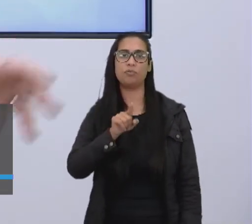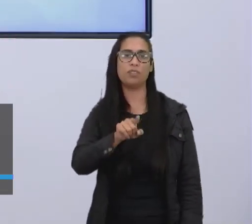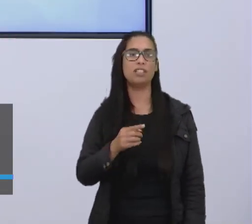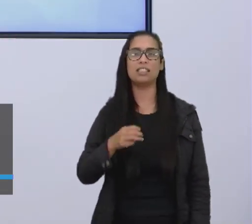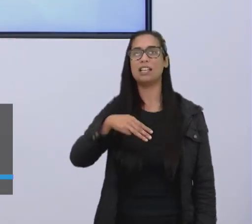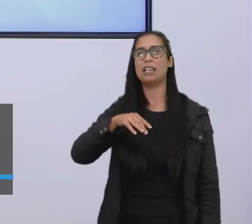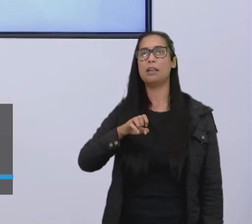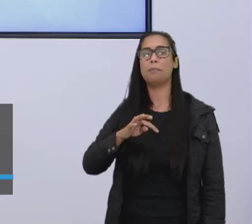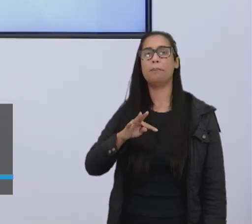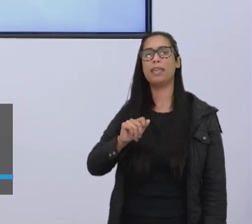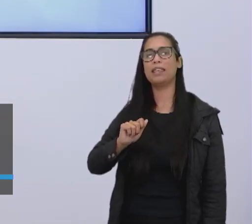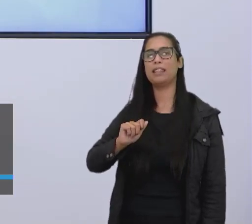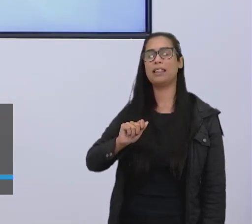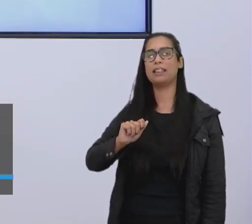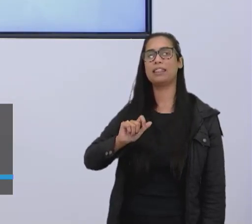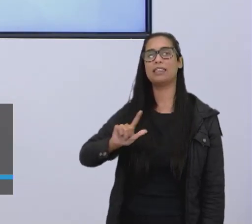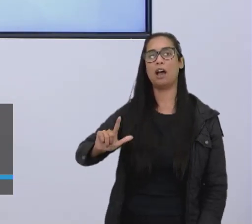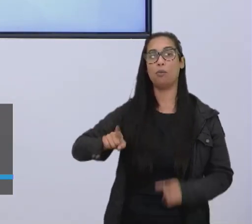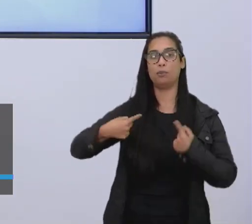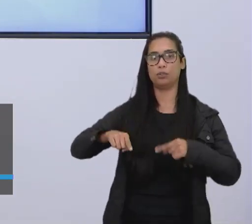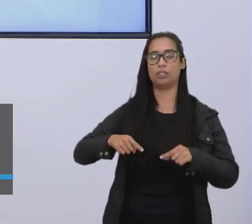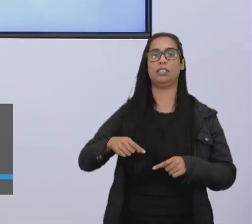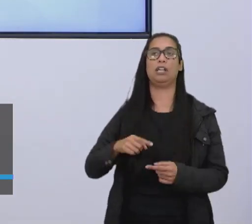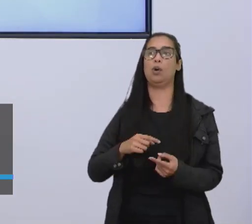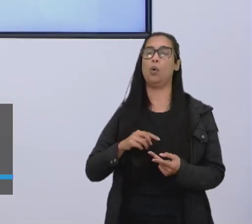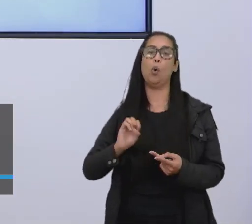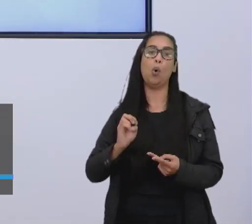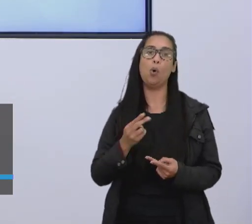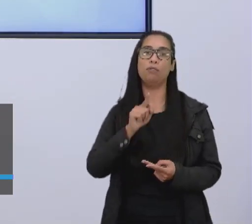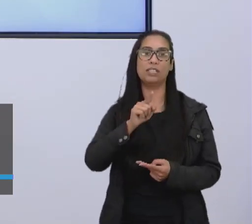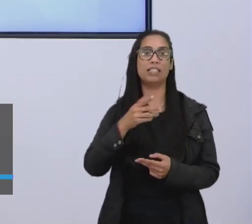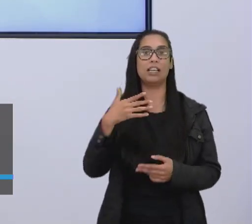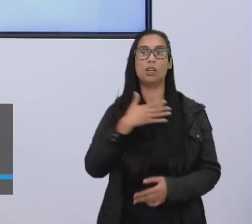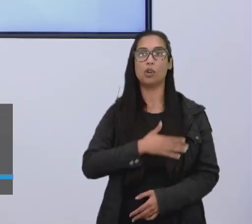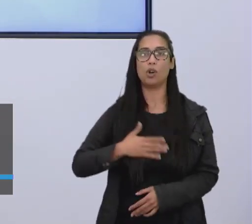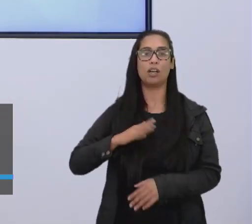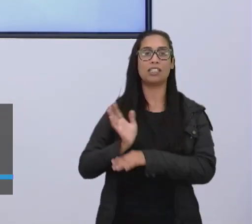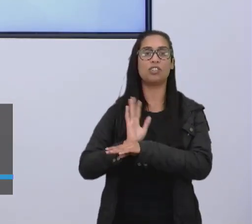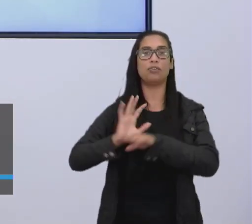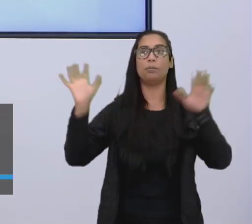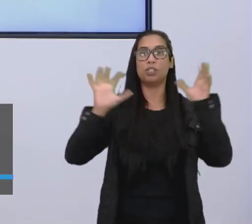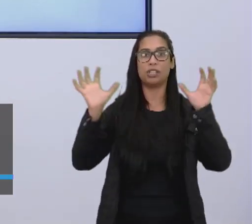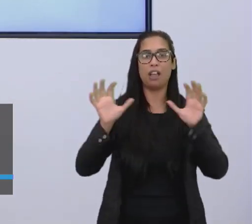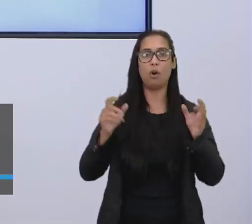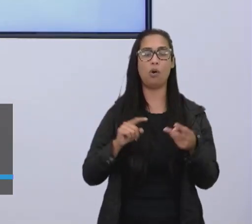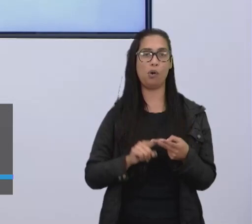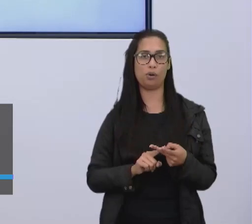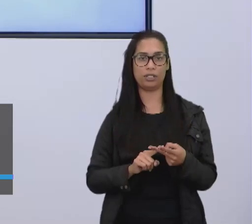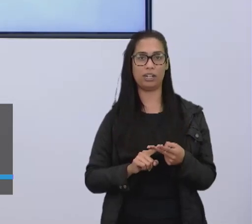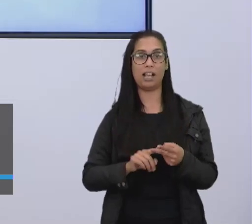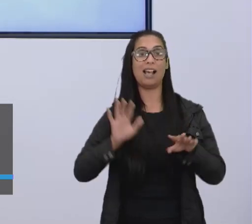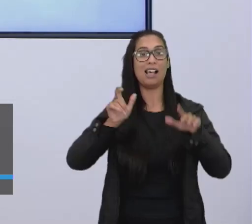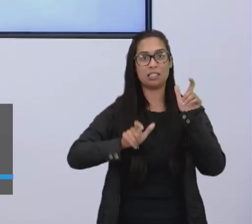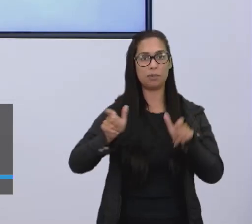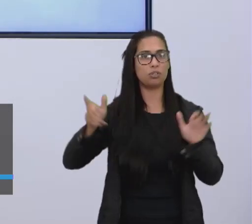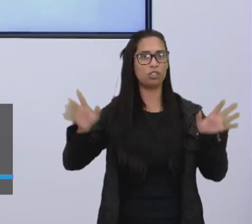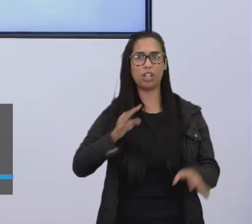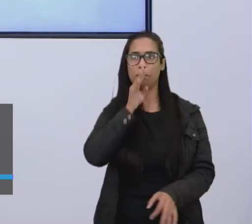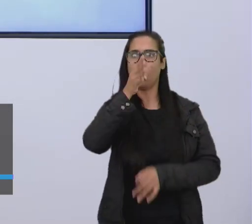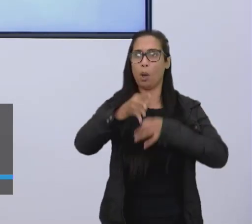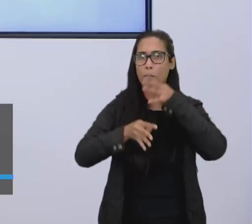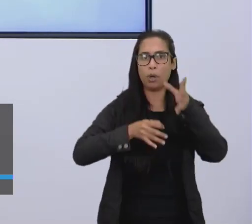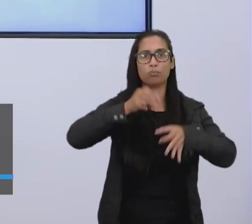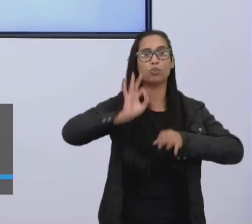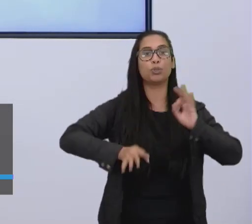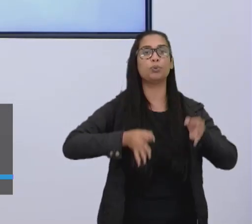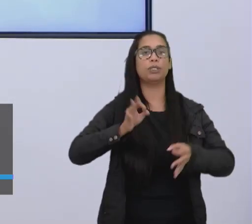veste de preto, você gosta de filme de terror, você gosta de coisas macabras e você é uma pessoa rebelde e não aceita